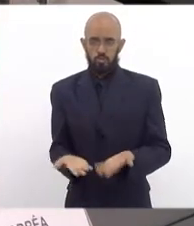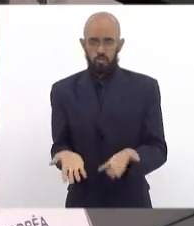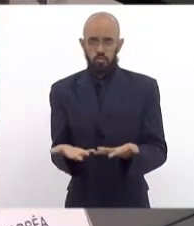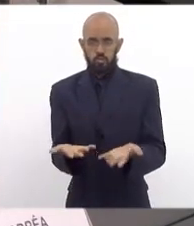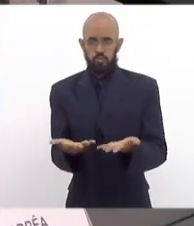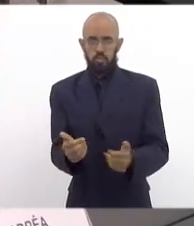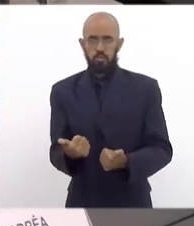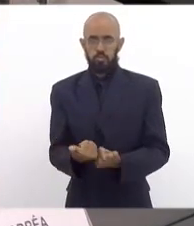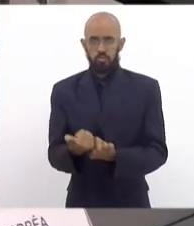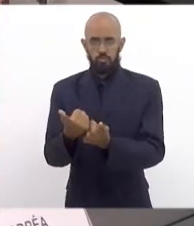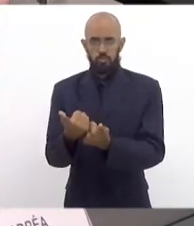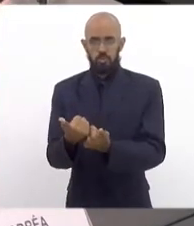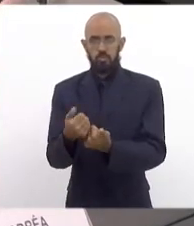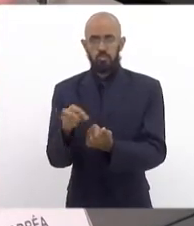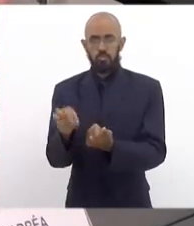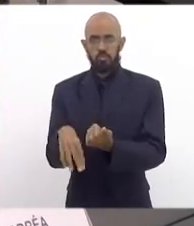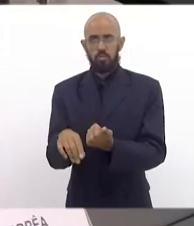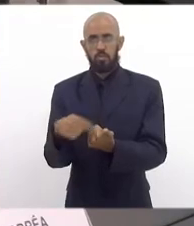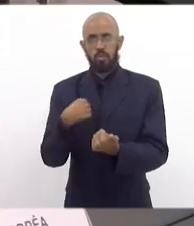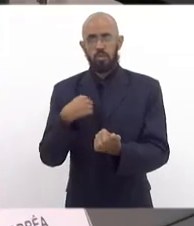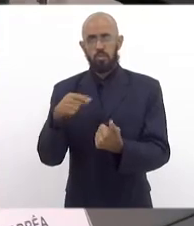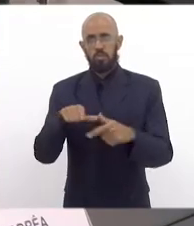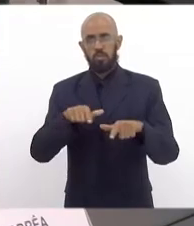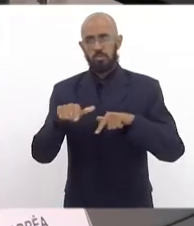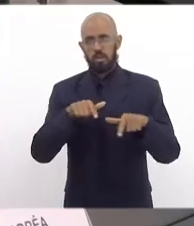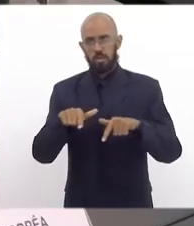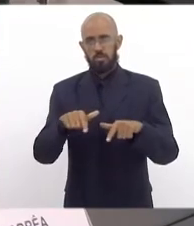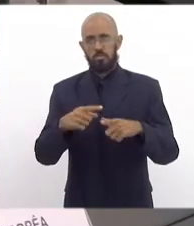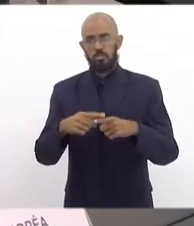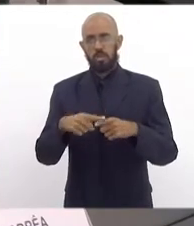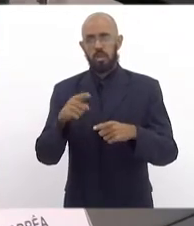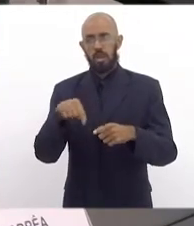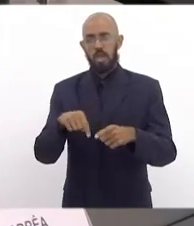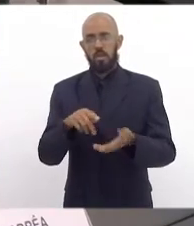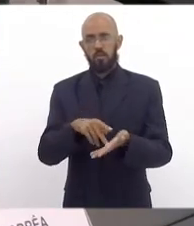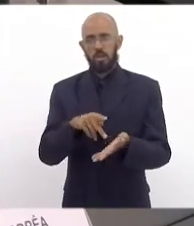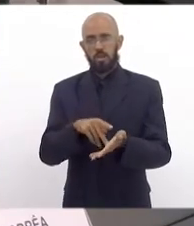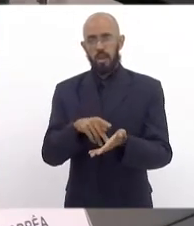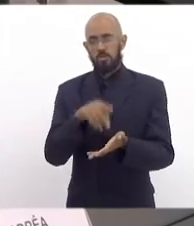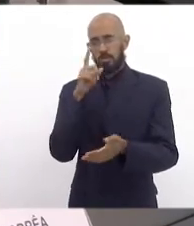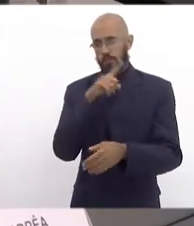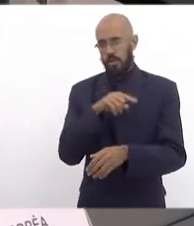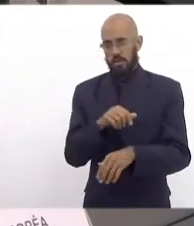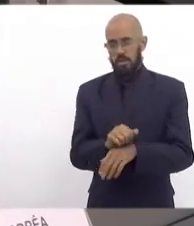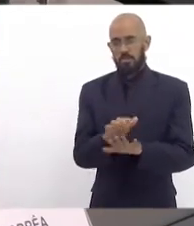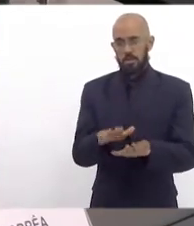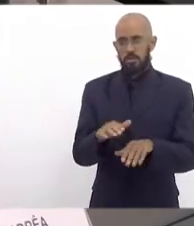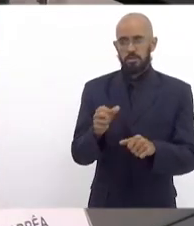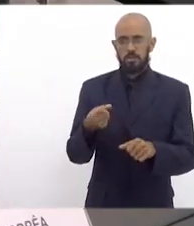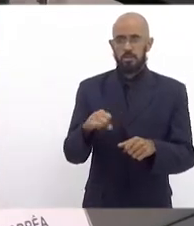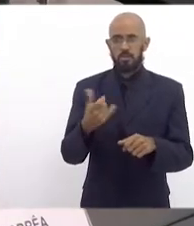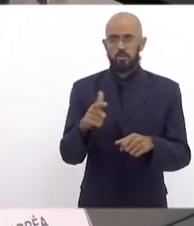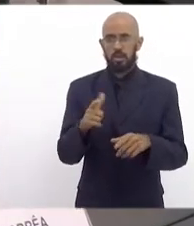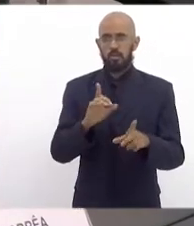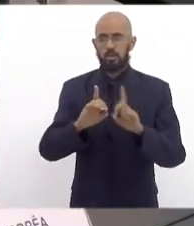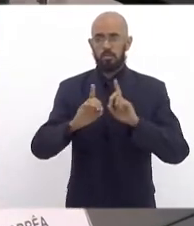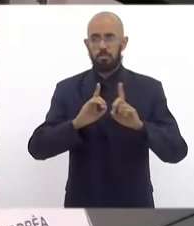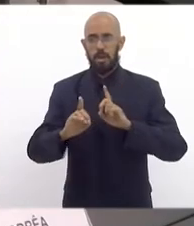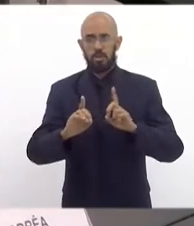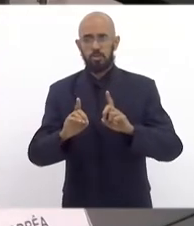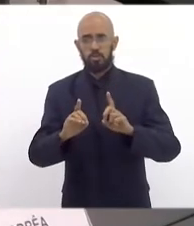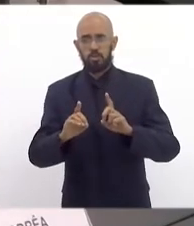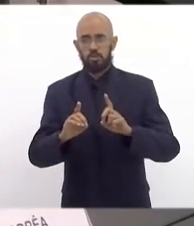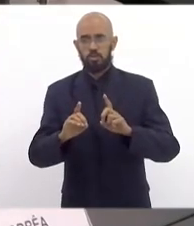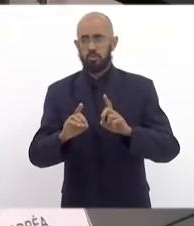sustentação eu acho que e eu tô trabalhando nesse sentido porque é uma realmente uma uma lacuna então sem um debate maior eu fiz